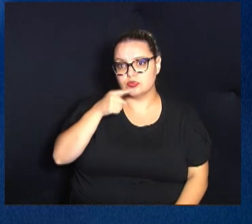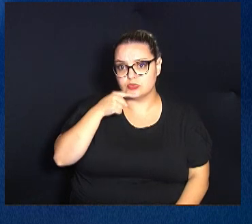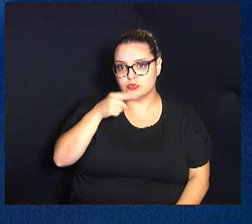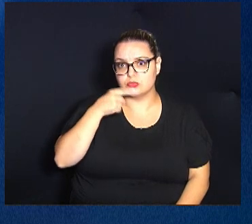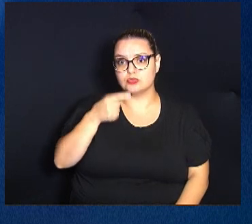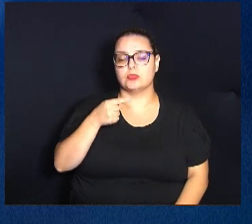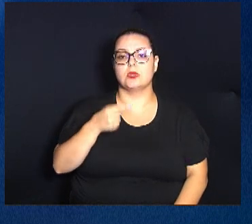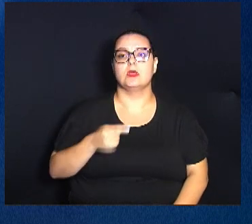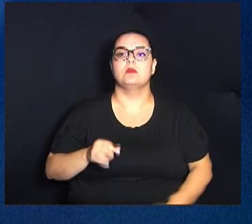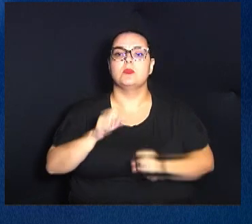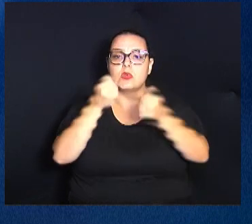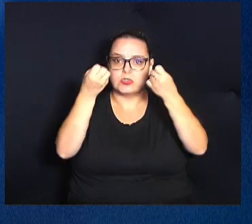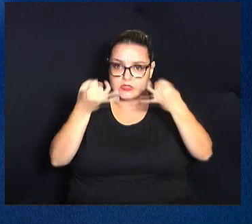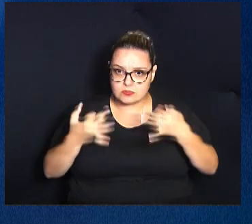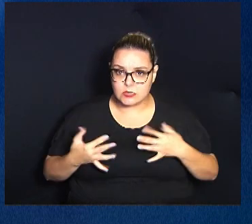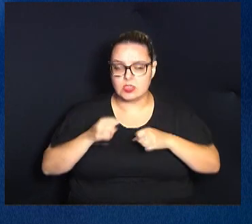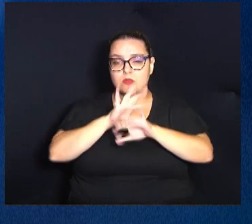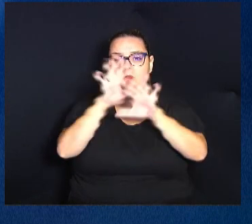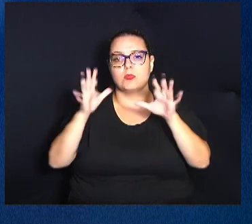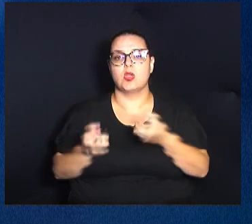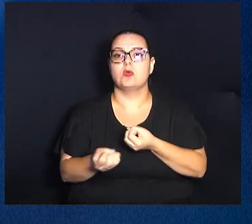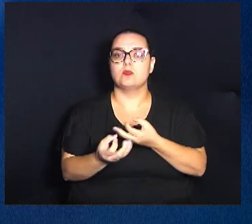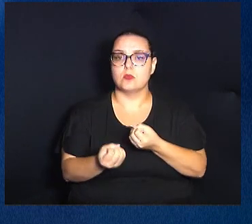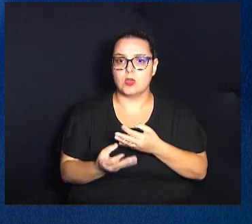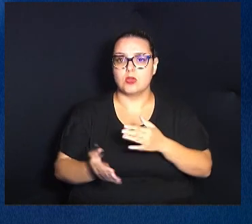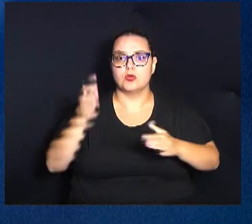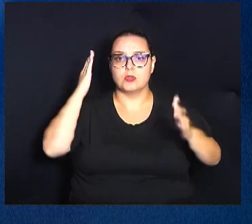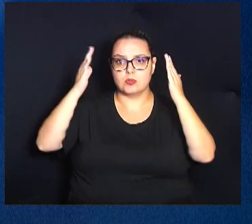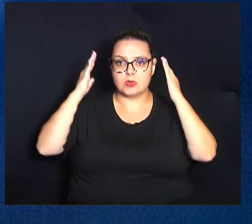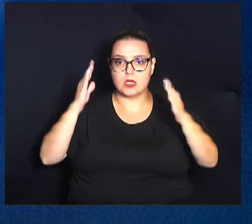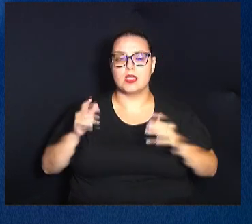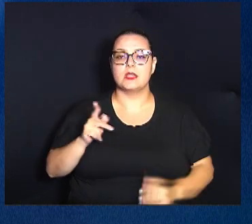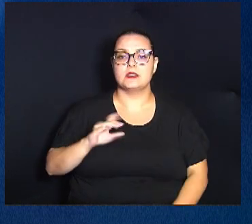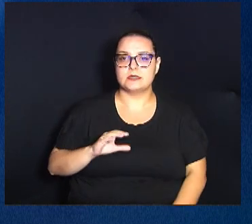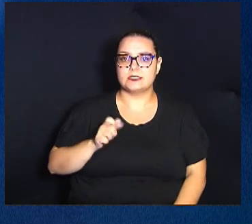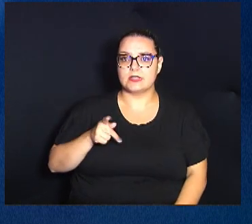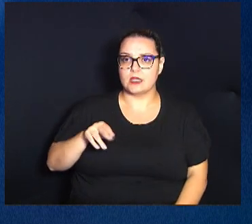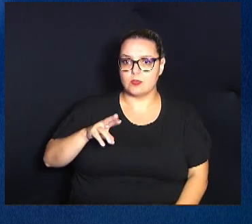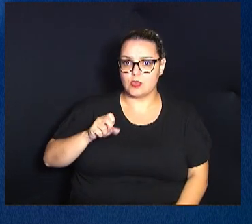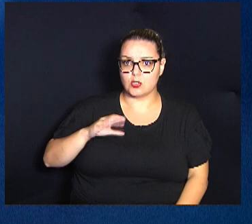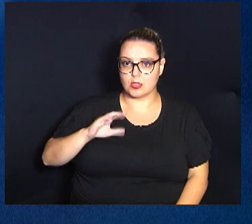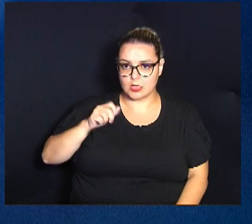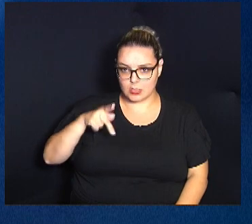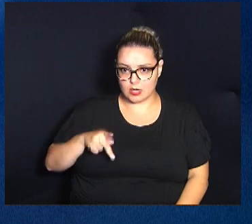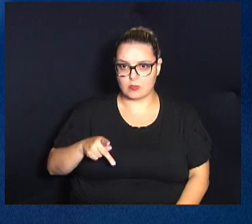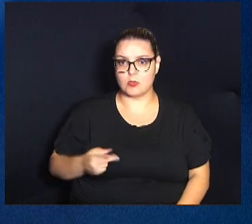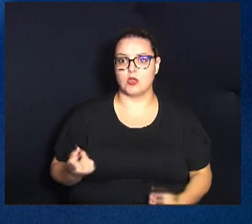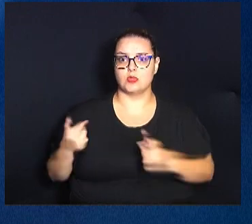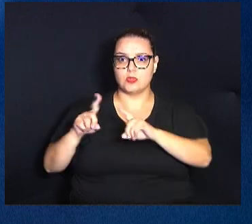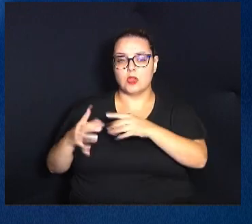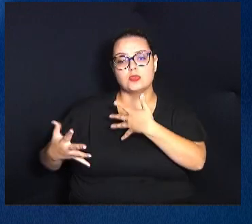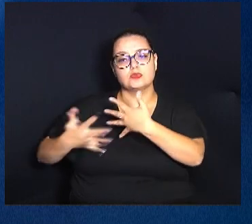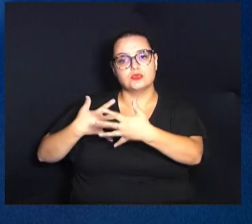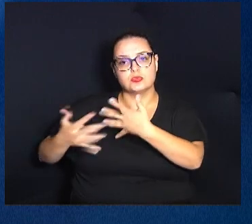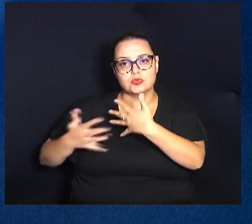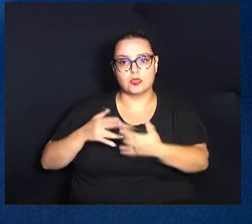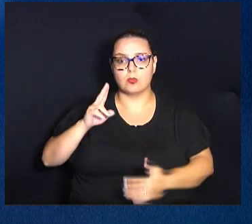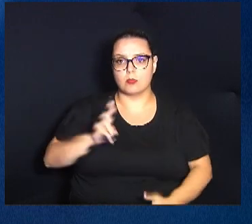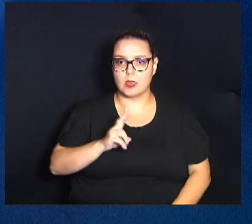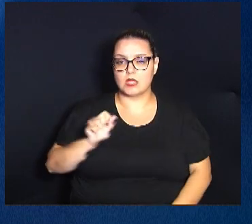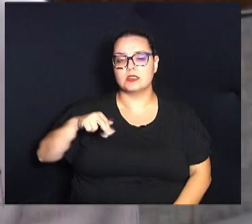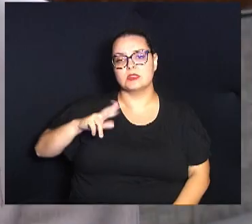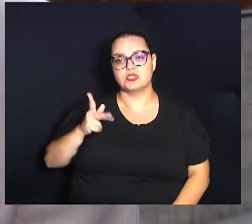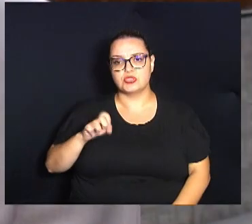solicita esclarecimentos e informações sobre a carreta do Ceprocamp, que está instalada ao lado do terminal Padre Anchieta, no distrito de